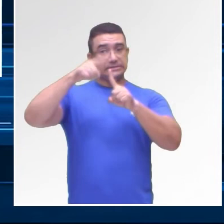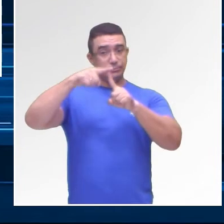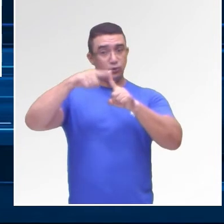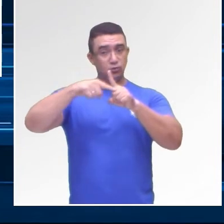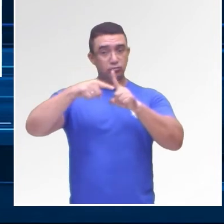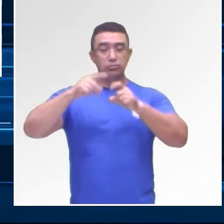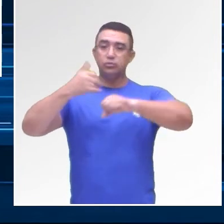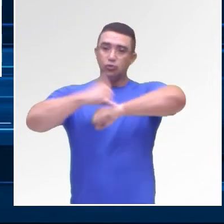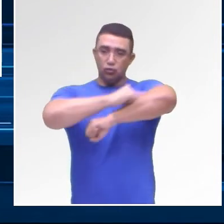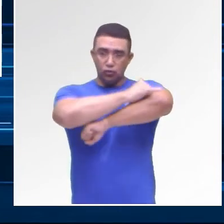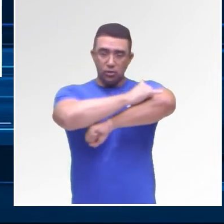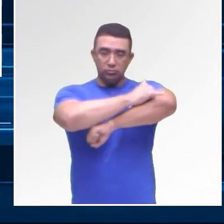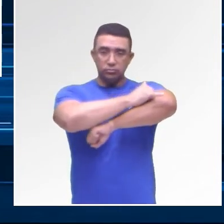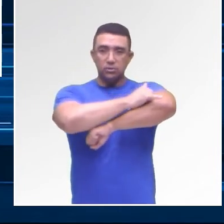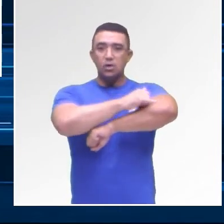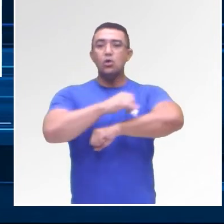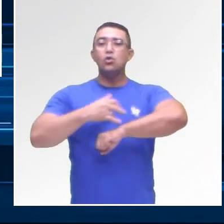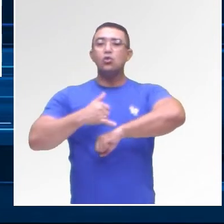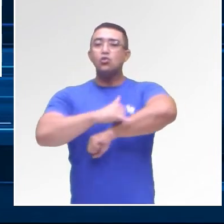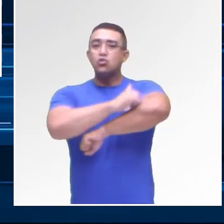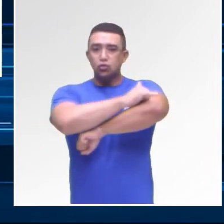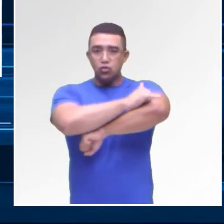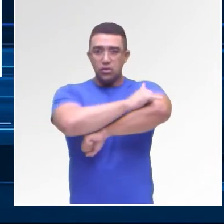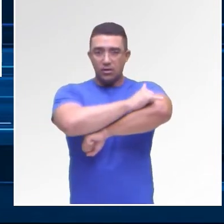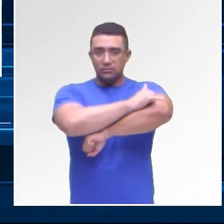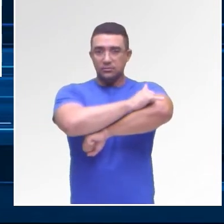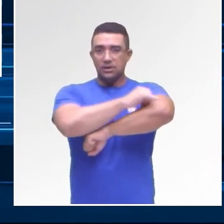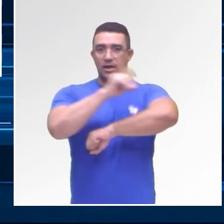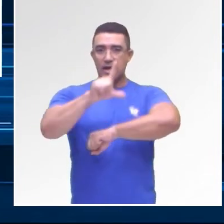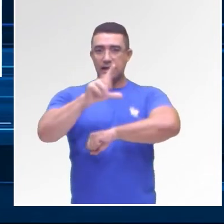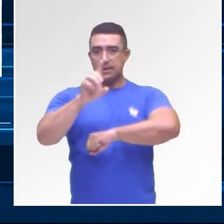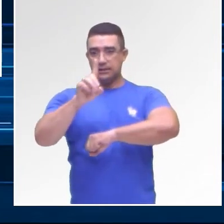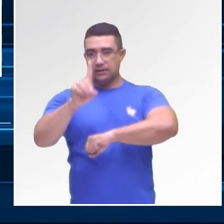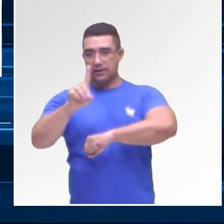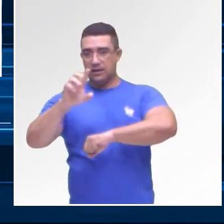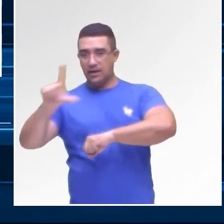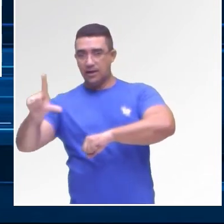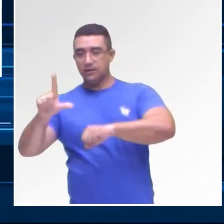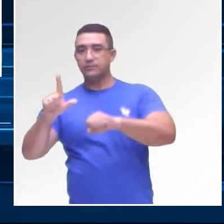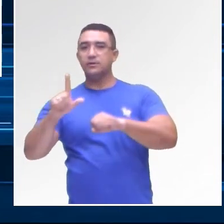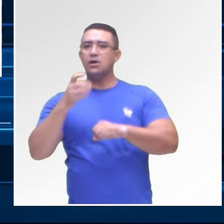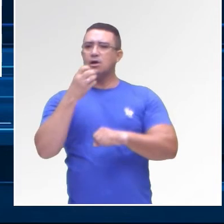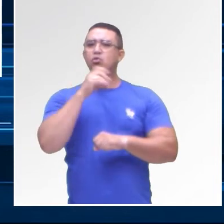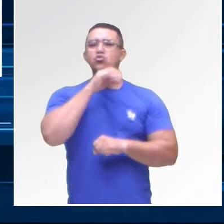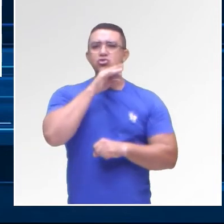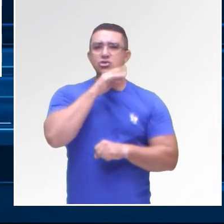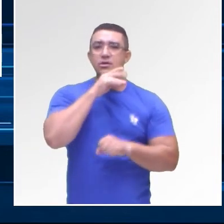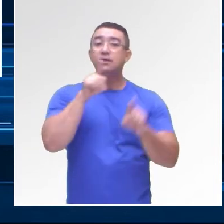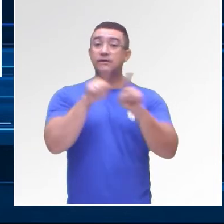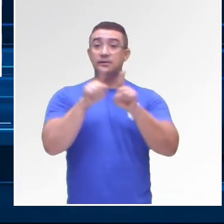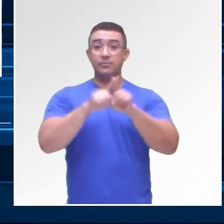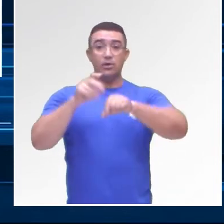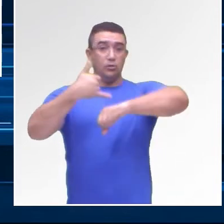o colesterol ruim, chamado de LDL, e o colesterol bom, que é o